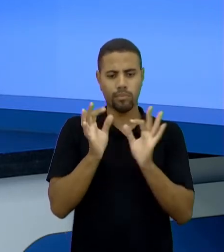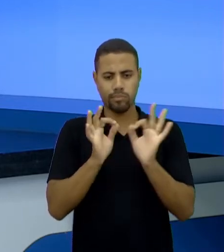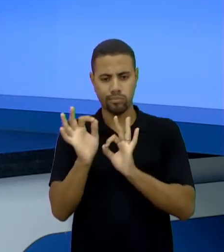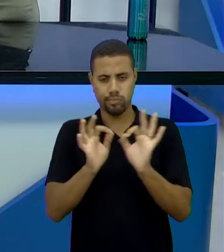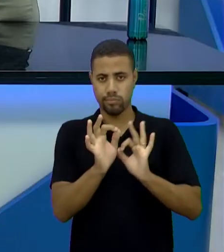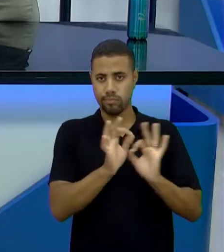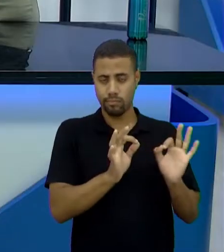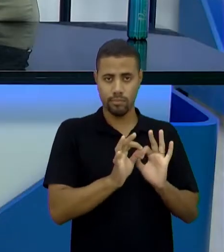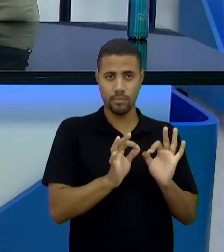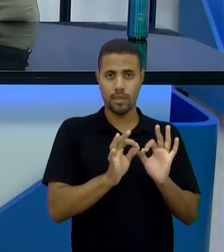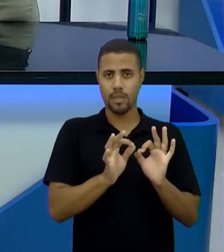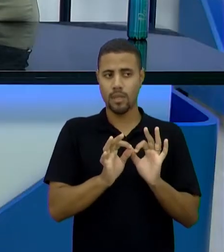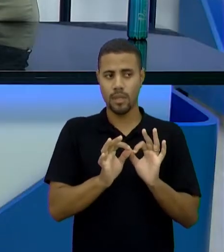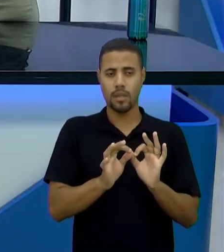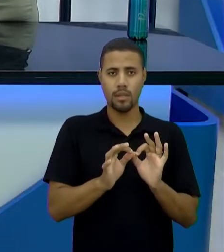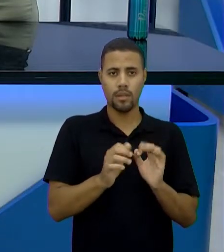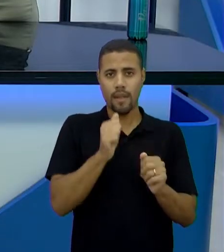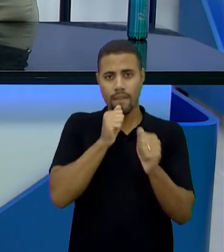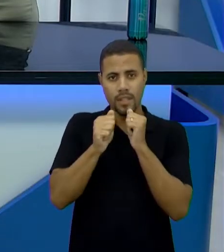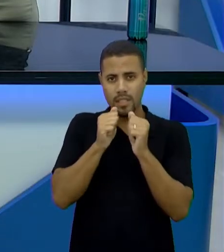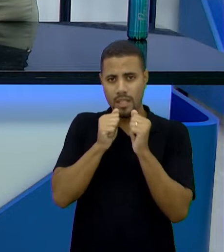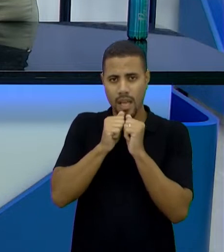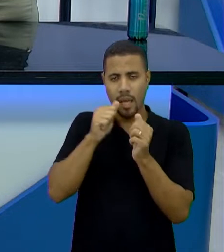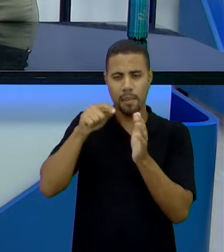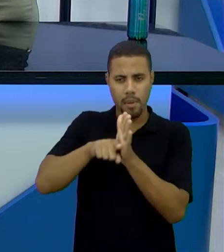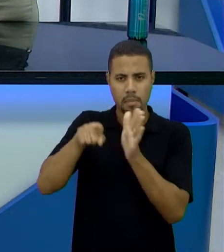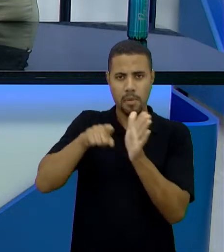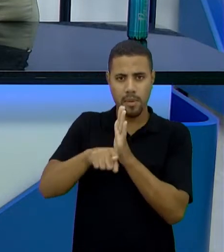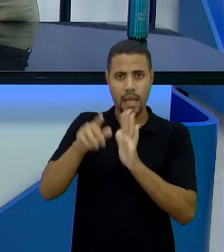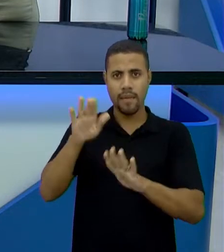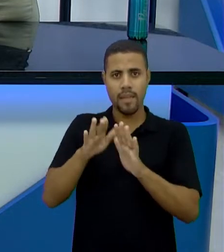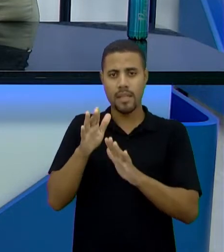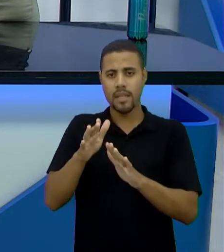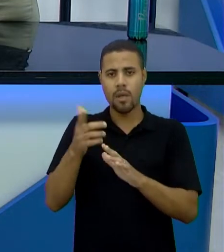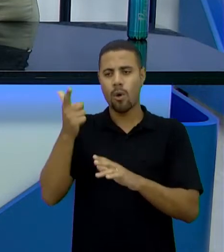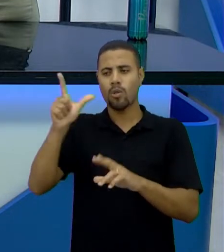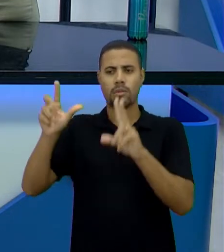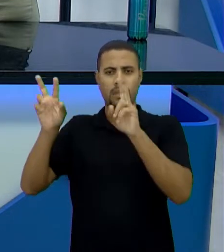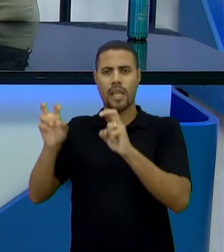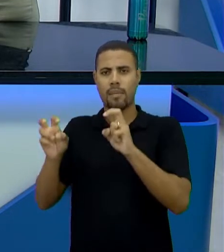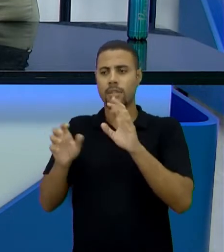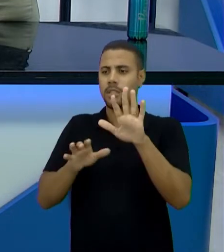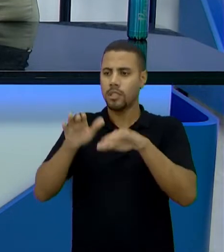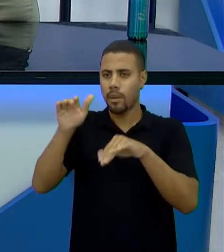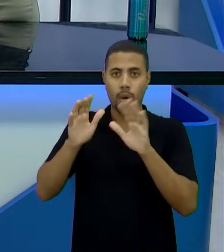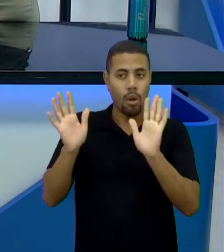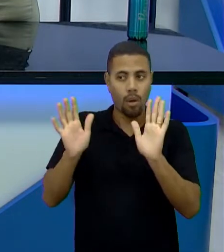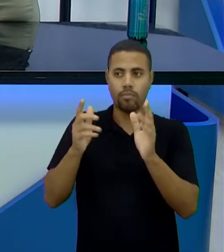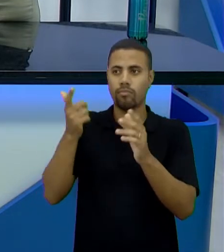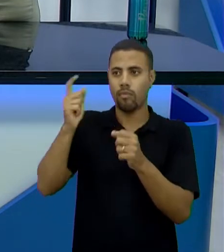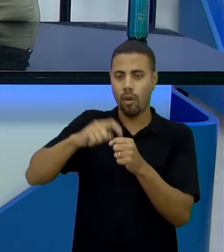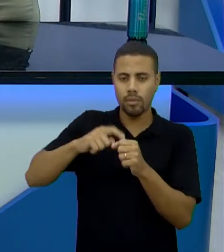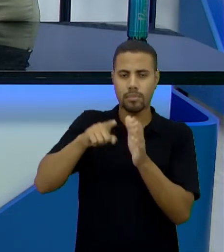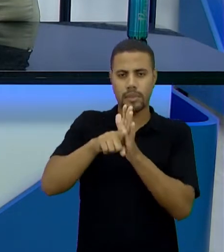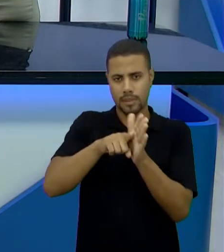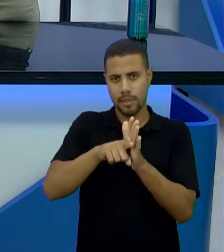traz de volta se o entrevistado estiver fugindo um pouquinho. Acho que Por isso é importante a pesquisa, né? Sim. Porque se você não